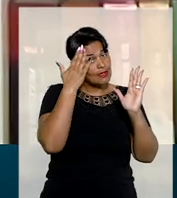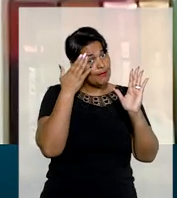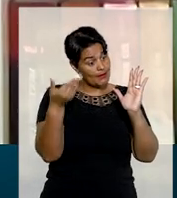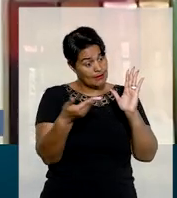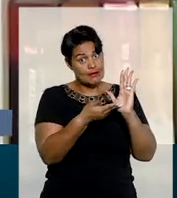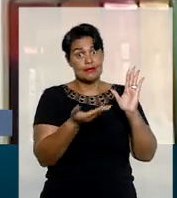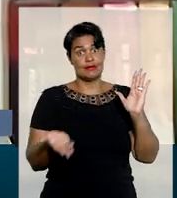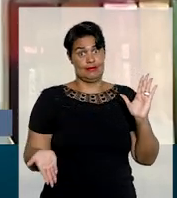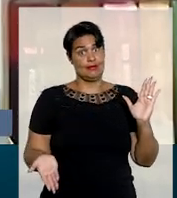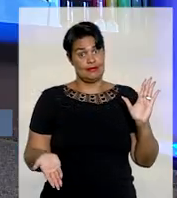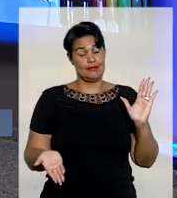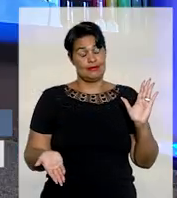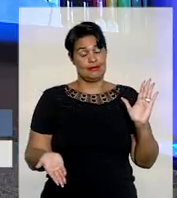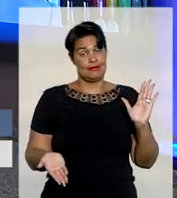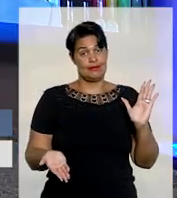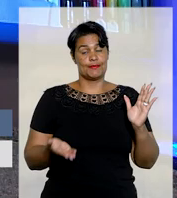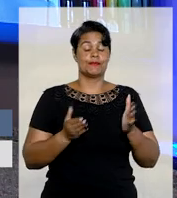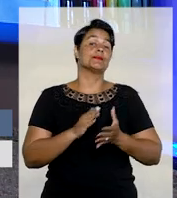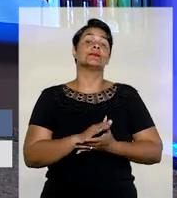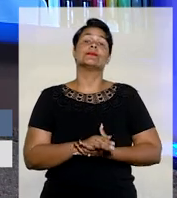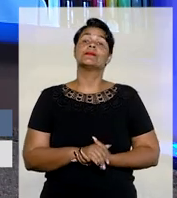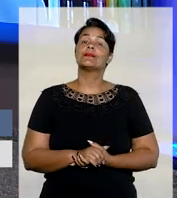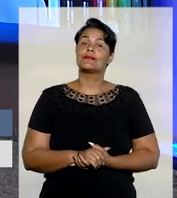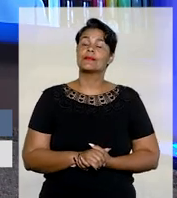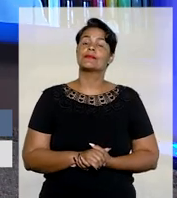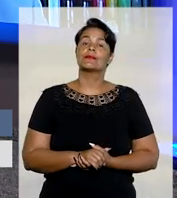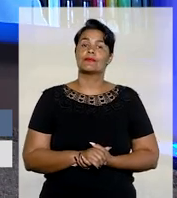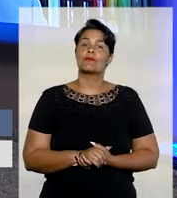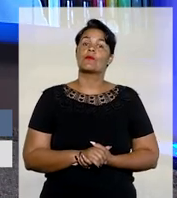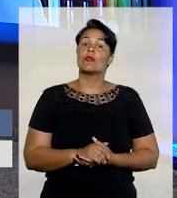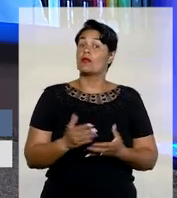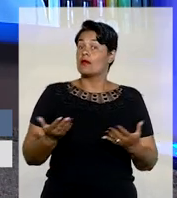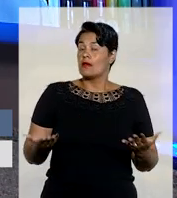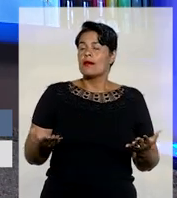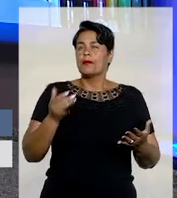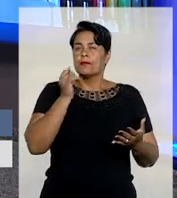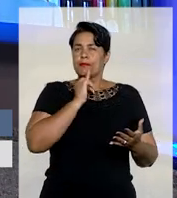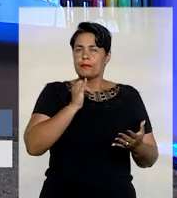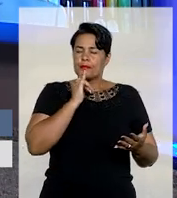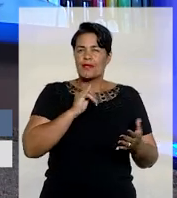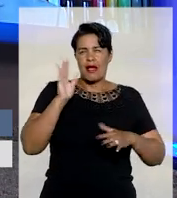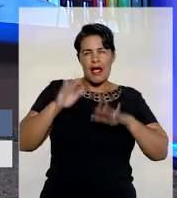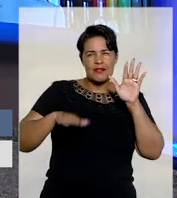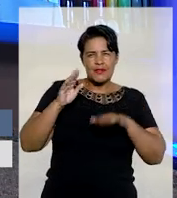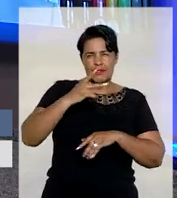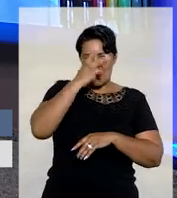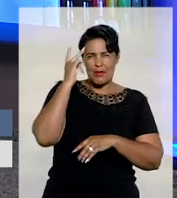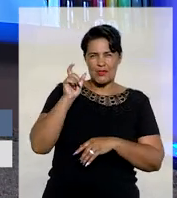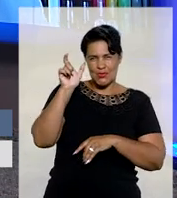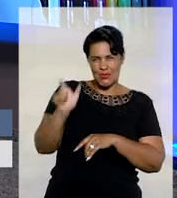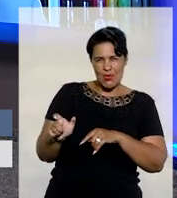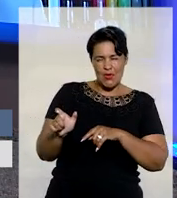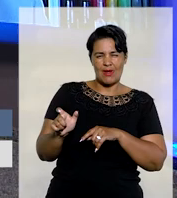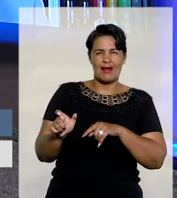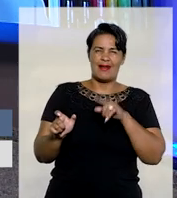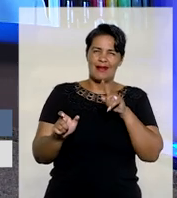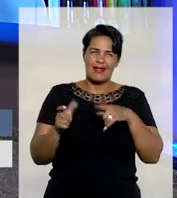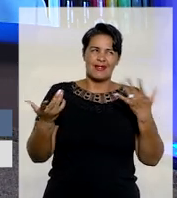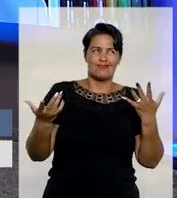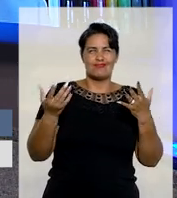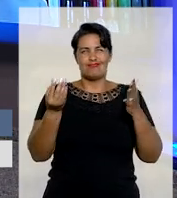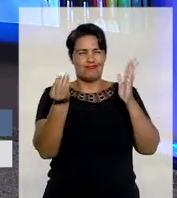vai catalogar, né, um determinado instituto processual. Muito embora o legislador nem sempre acerte